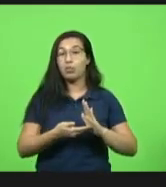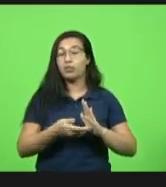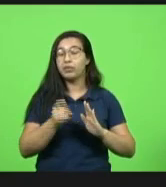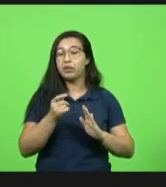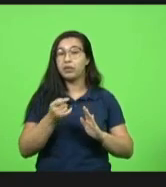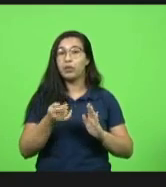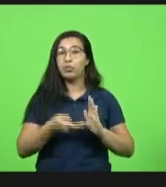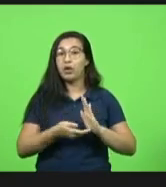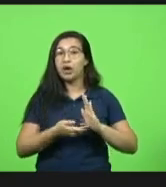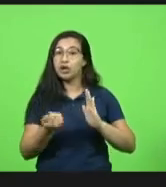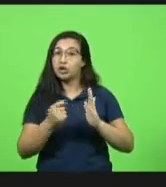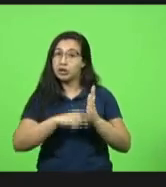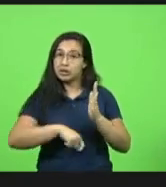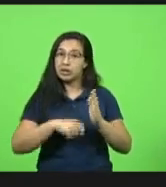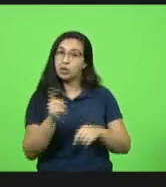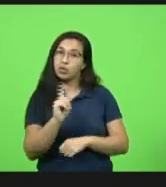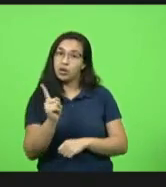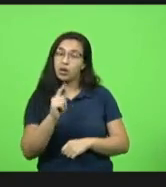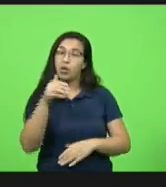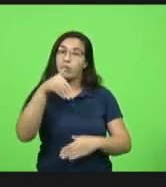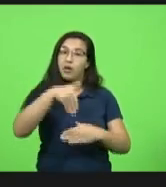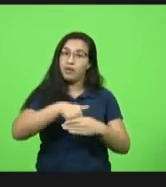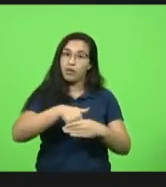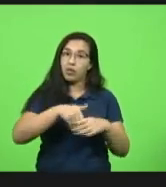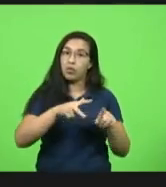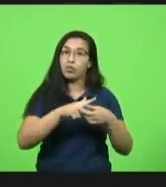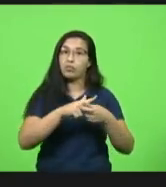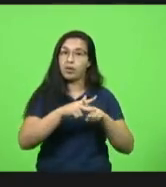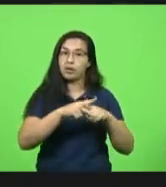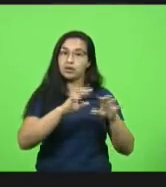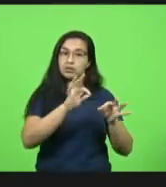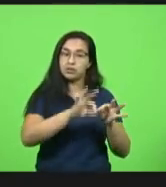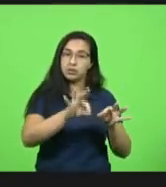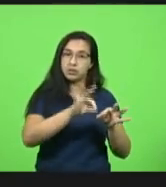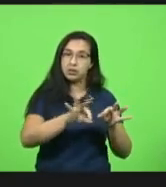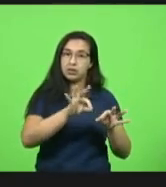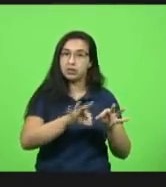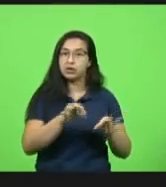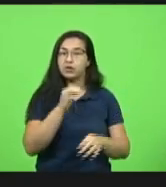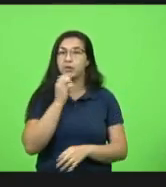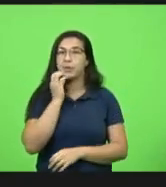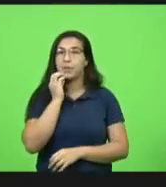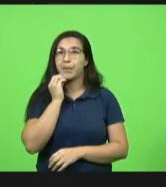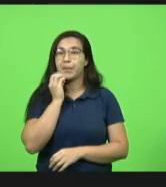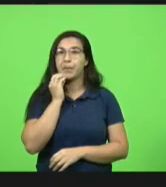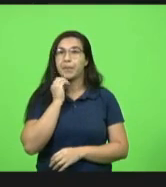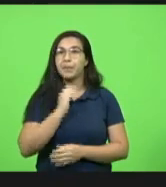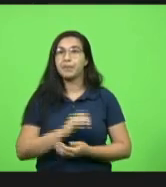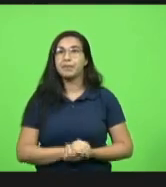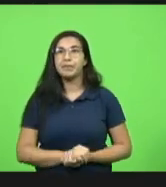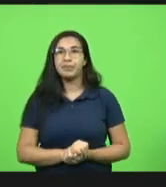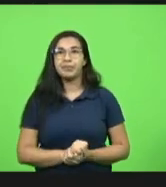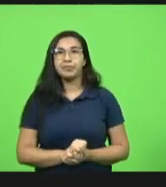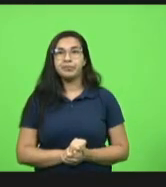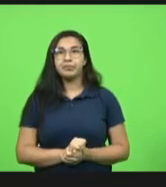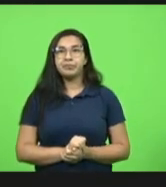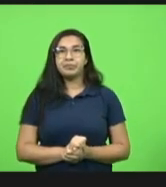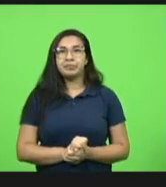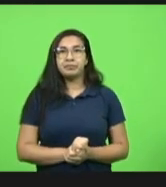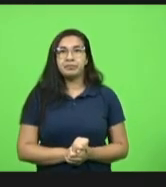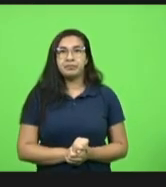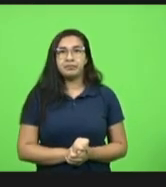não retiro a assinatura, mas eu vou votar pela manutenção das diligências. A palavra... Questão de ordem, presidente.